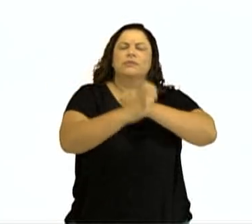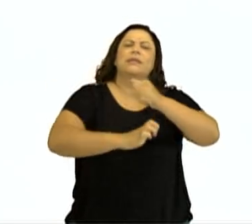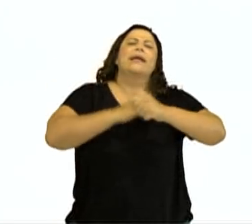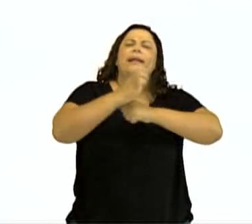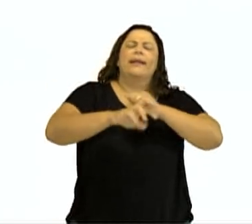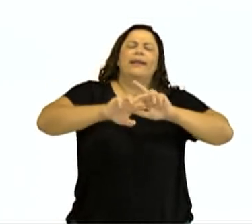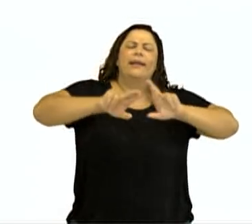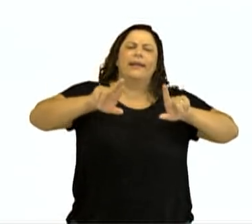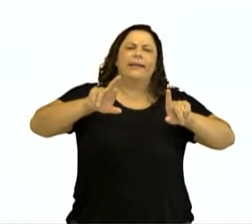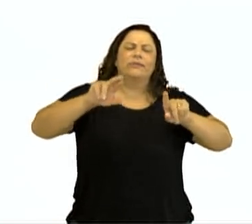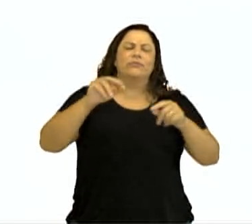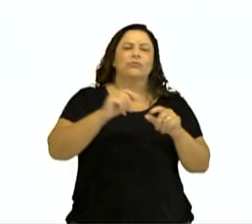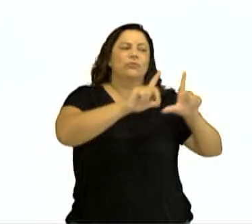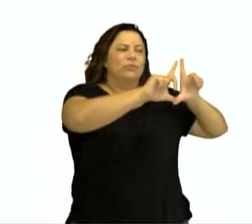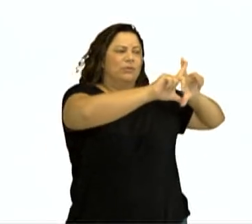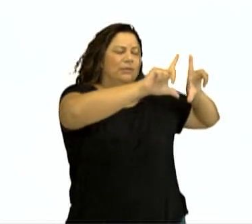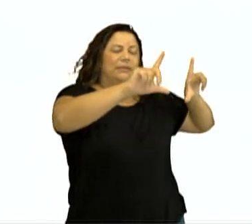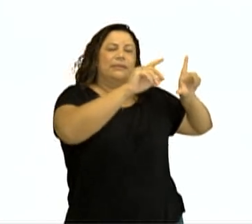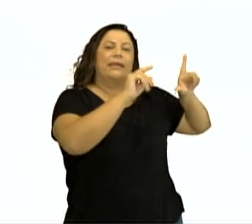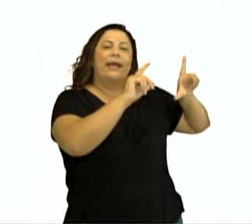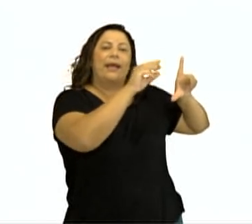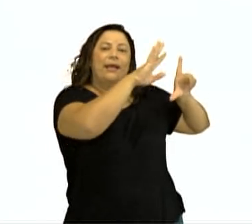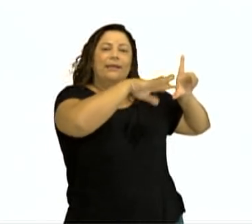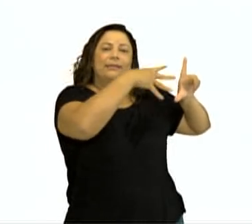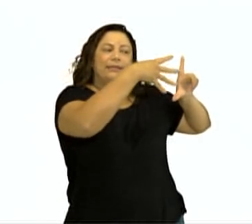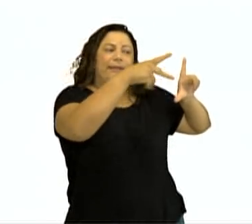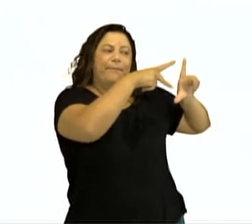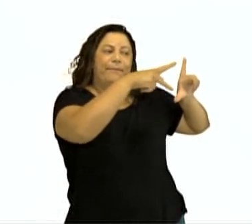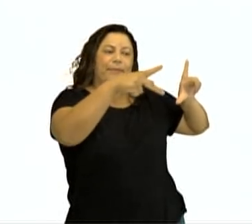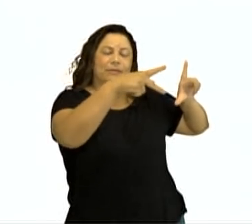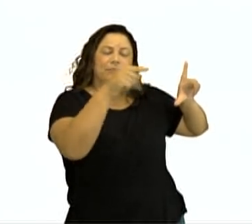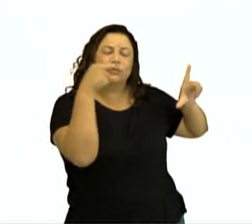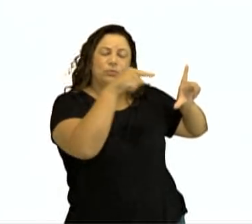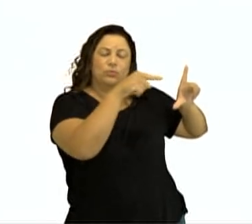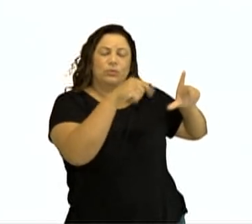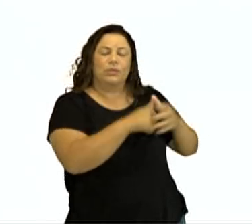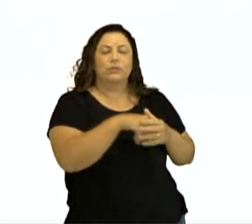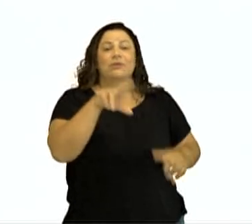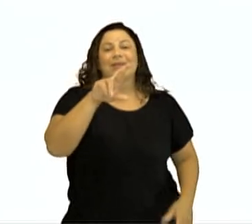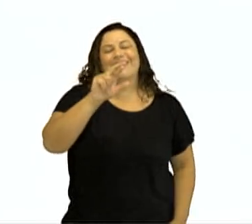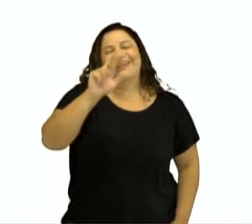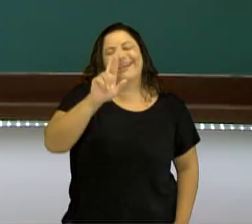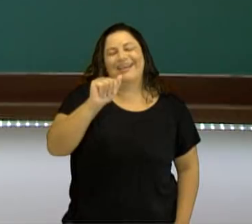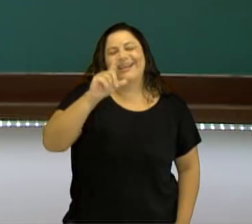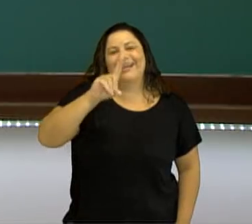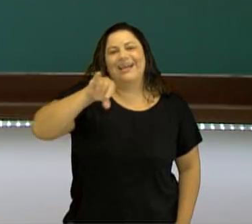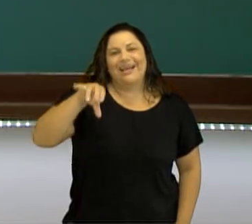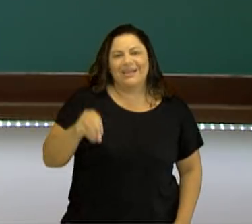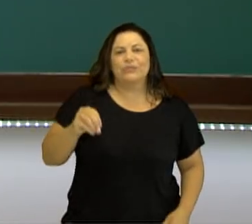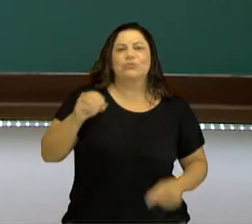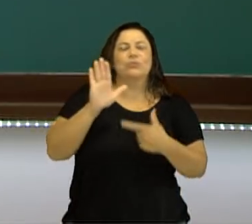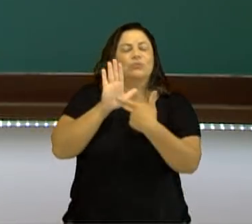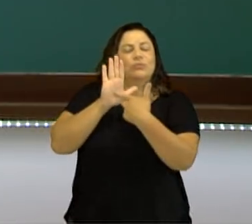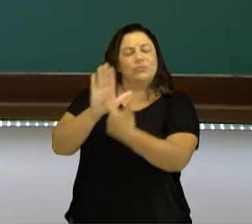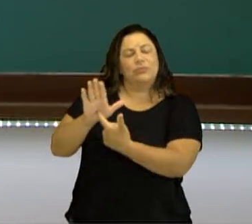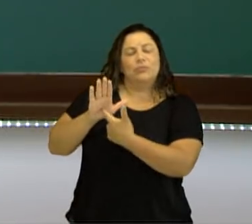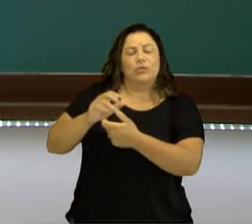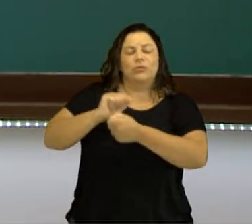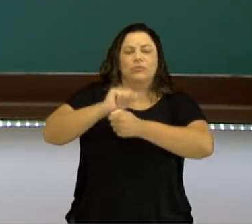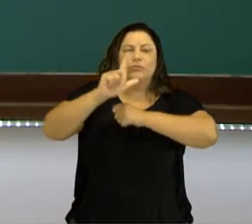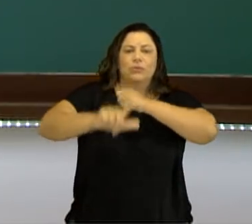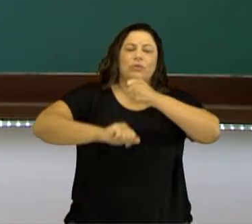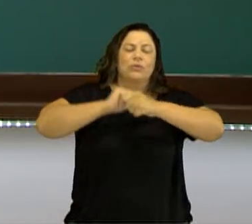representado na tabela periódica do elemento rádio? Você vai lá na tabela periódica, identifica o número atômico e